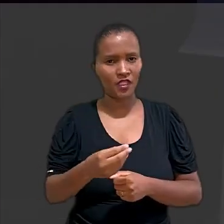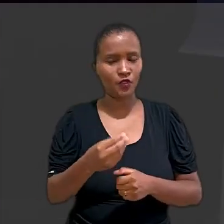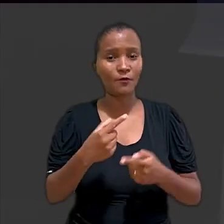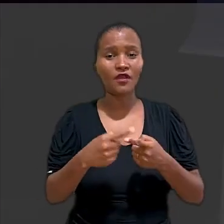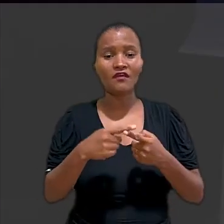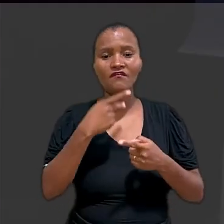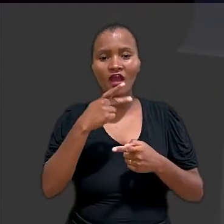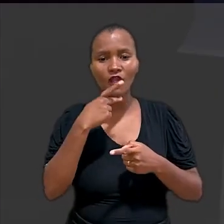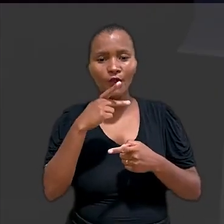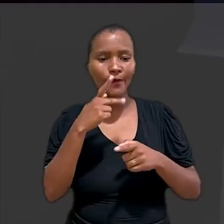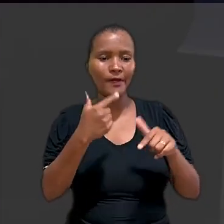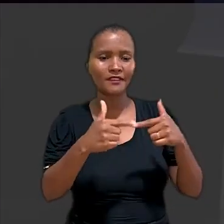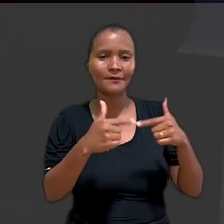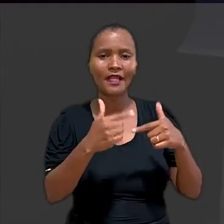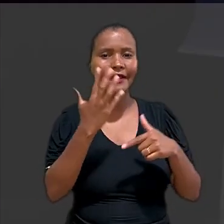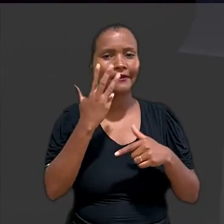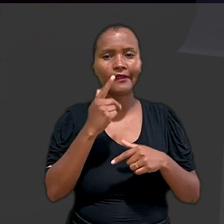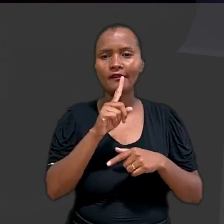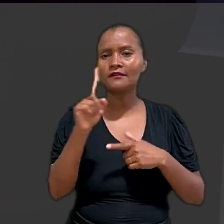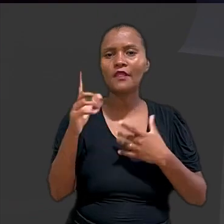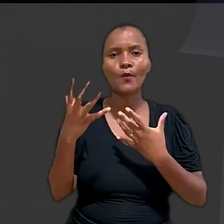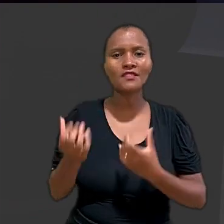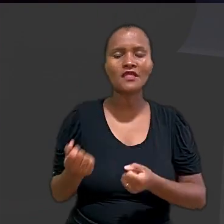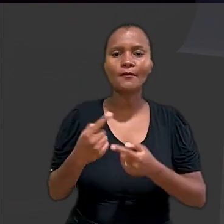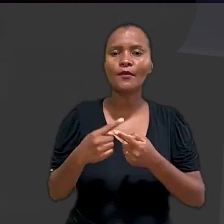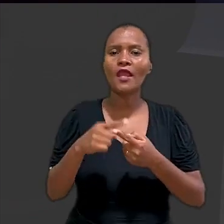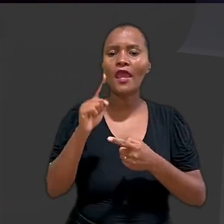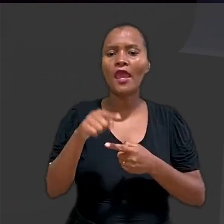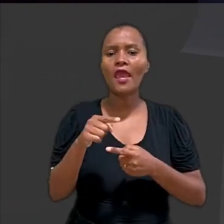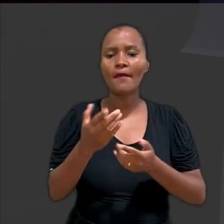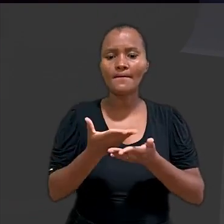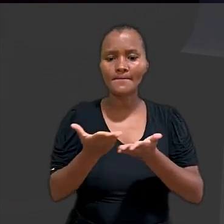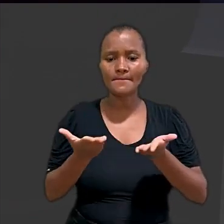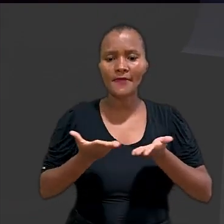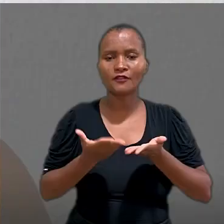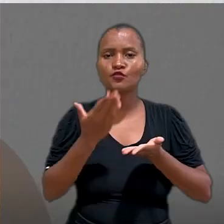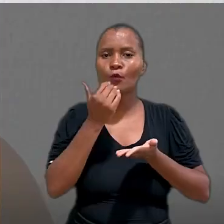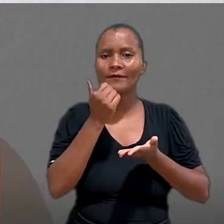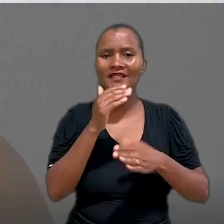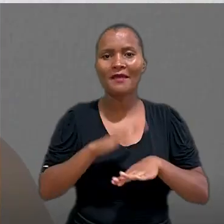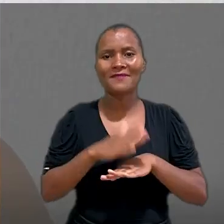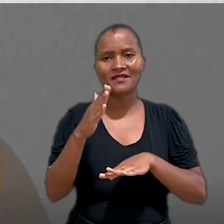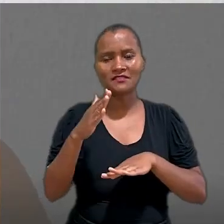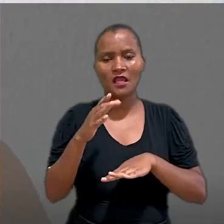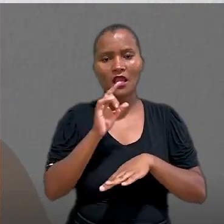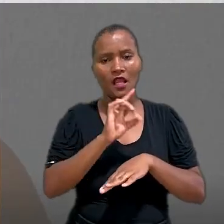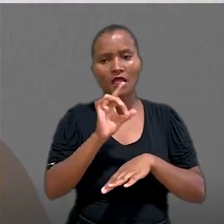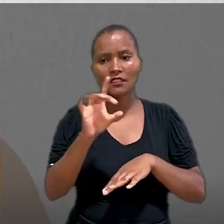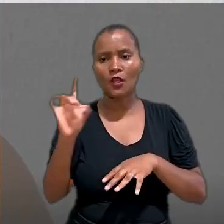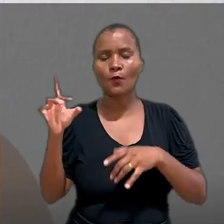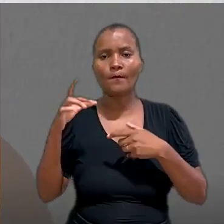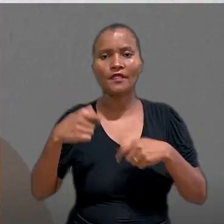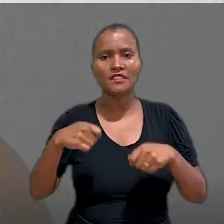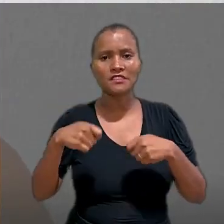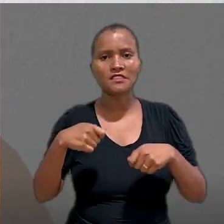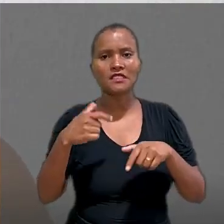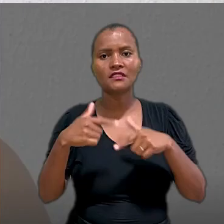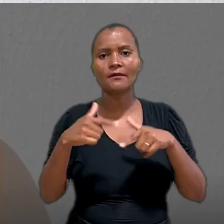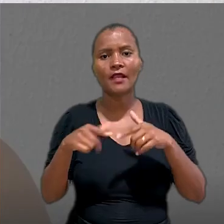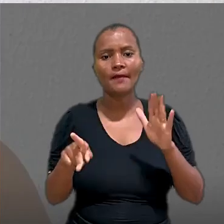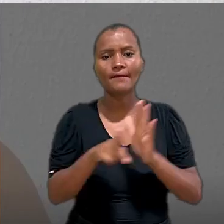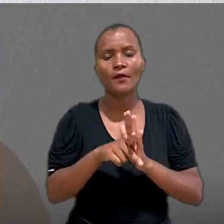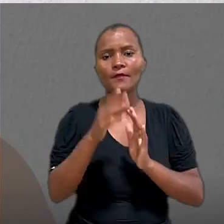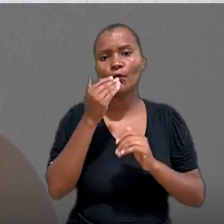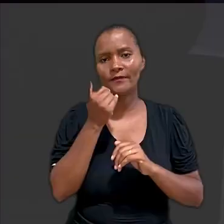para trabalhar com crianças não aceitam porque é um prato de comida a mais. E cada temos que trabalhar para